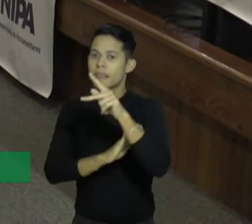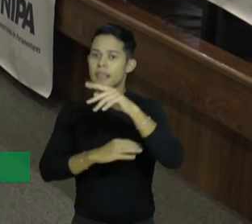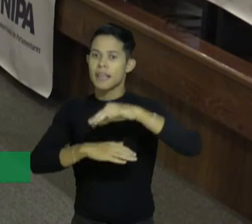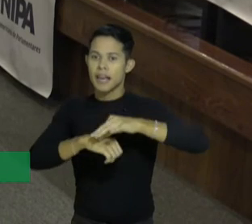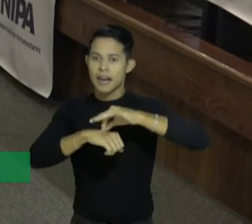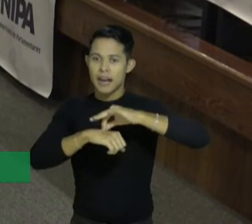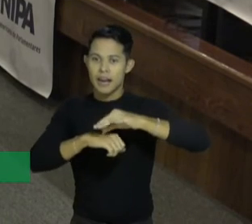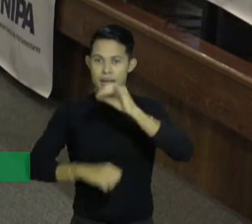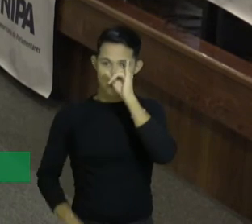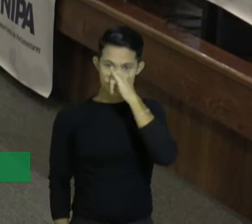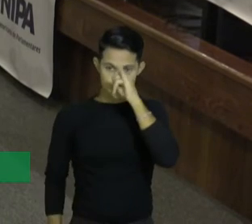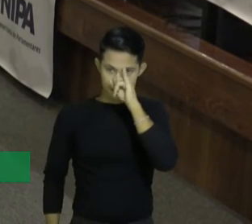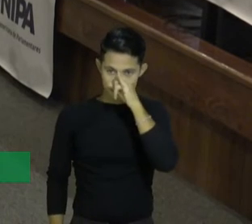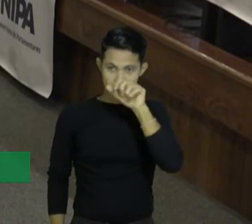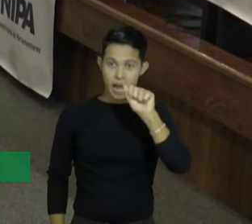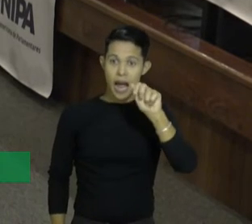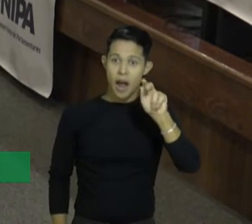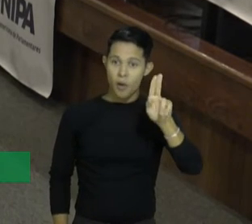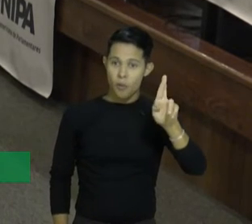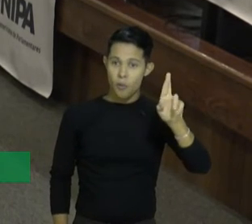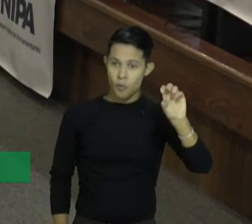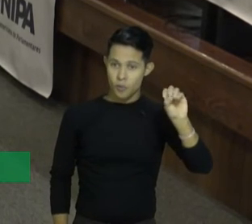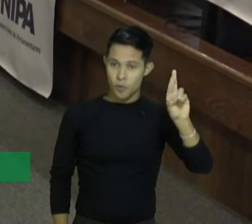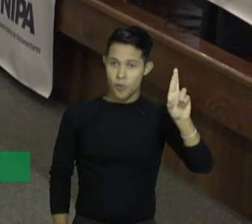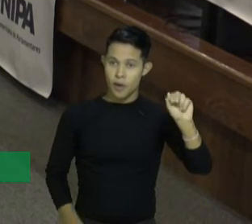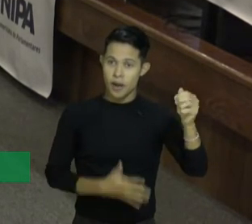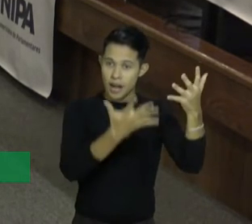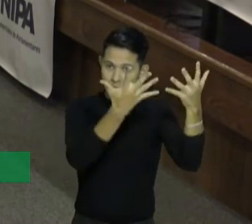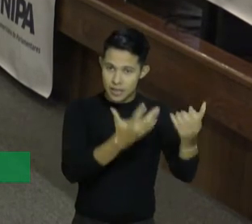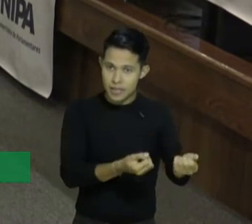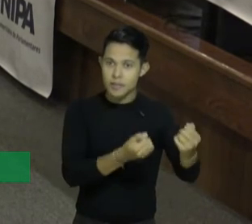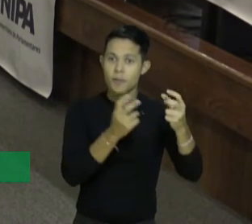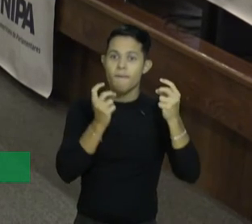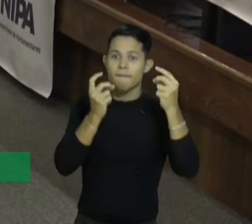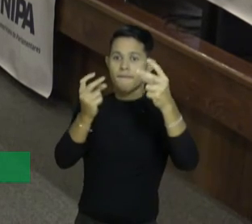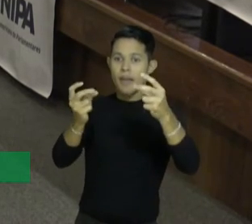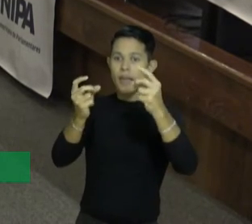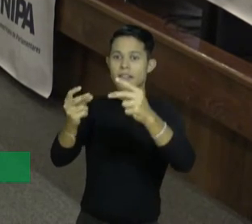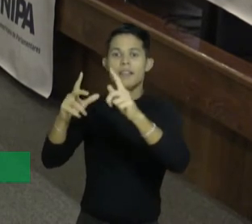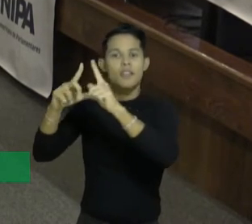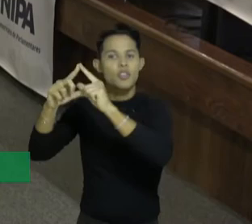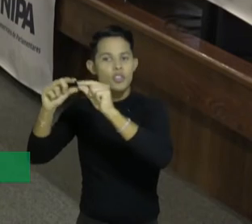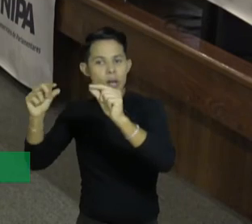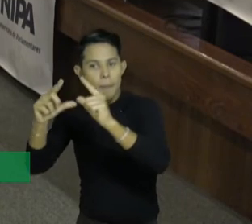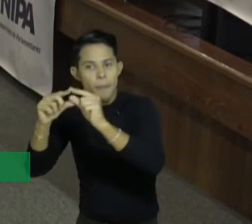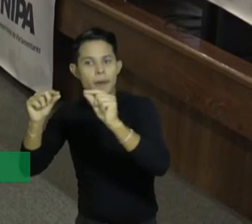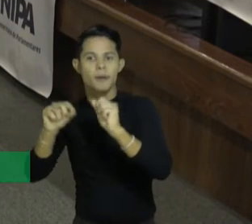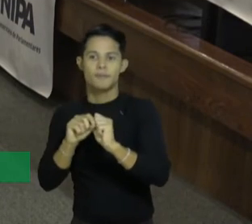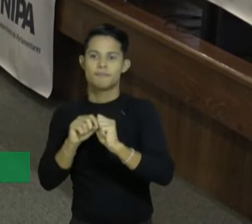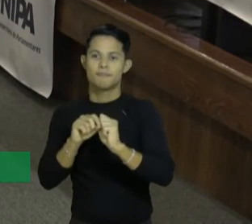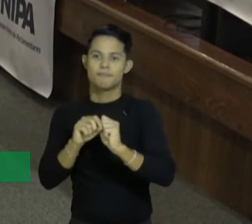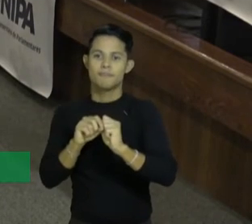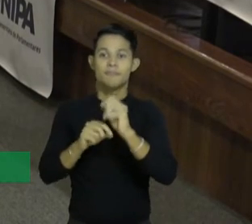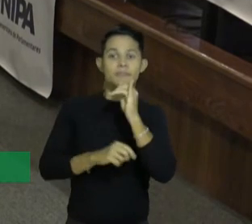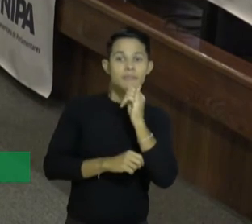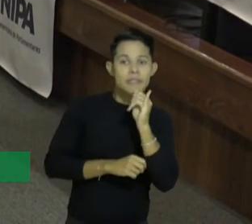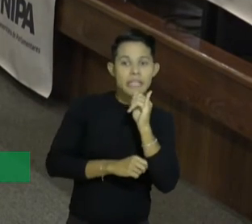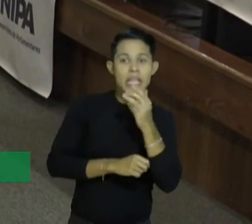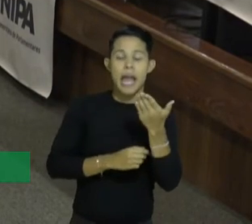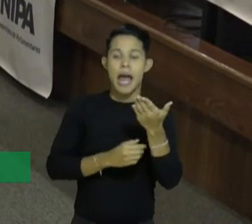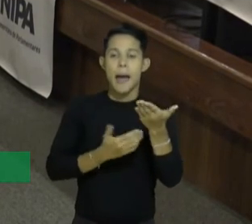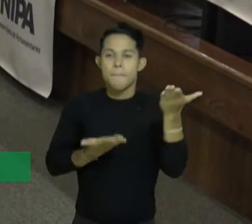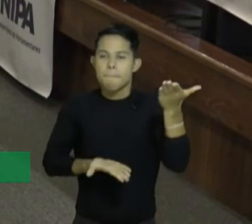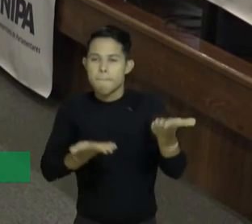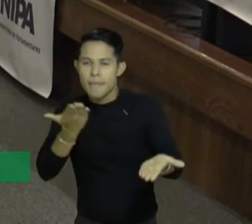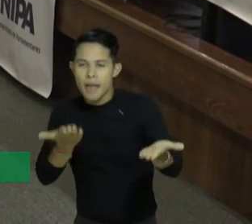a causa para exportar carne suina pro Japão e aí eu tô falando Sam valor agregado quando a média das exportações